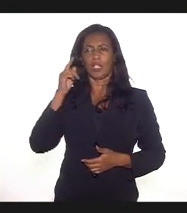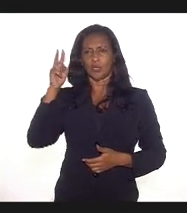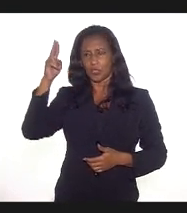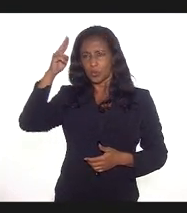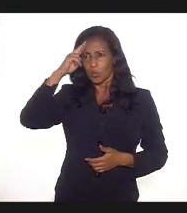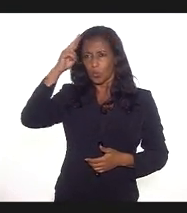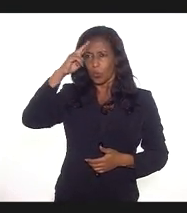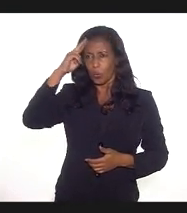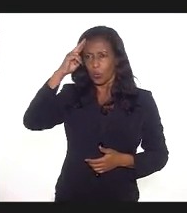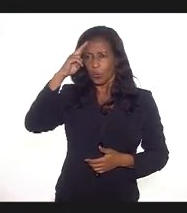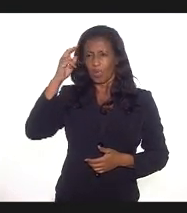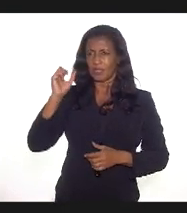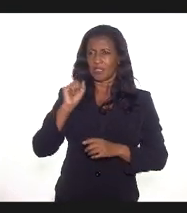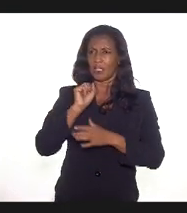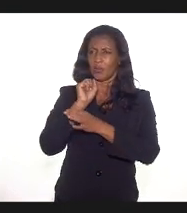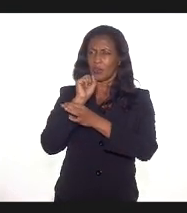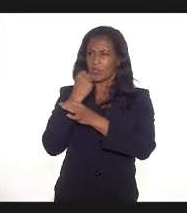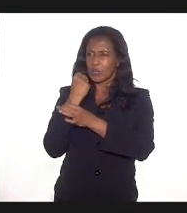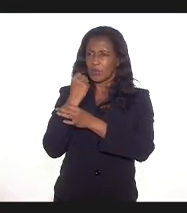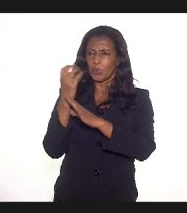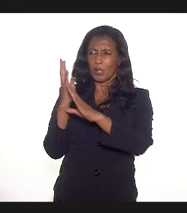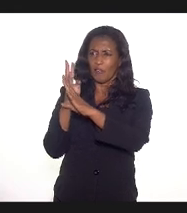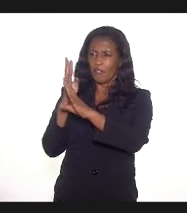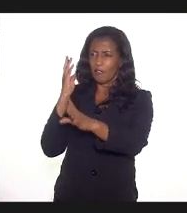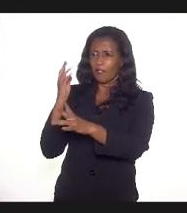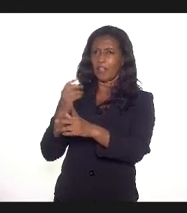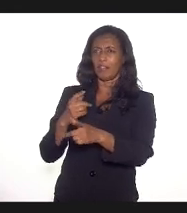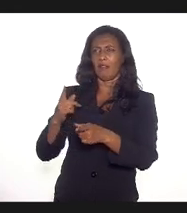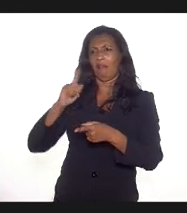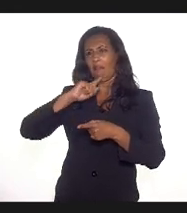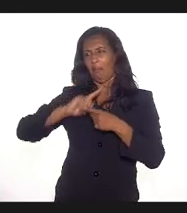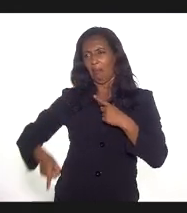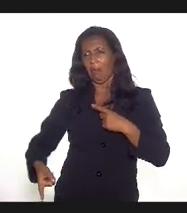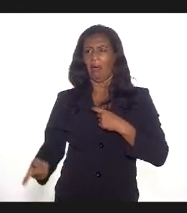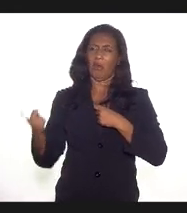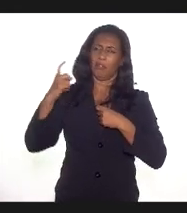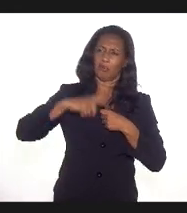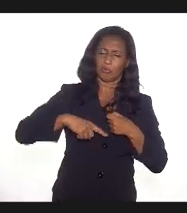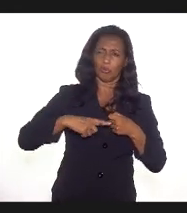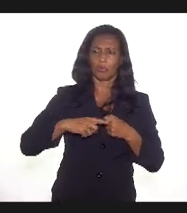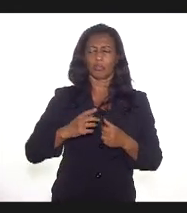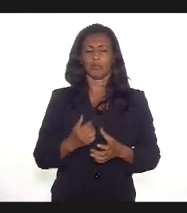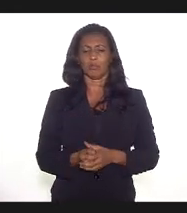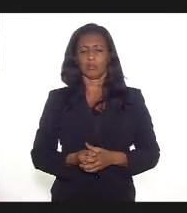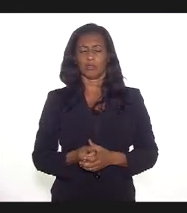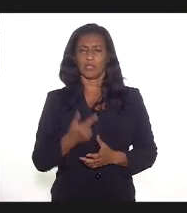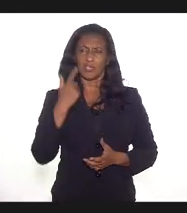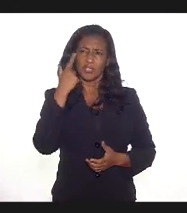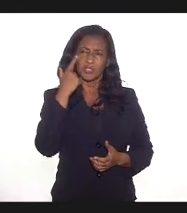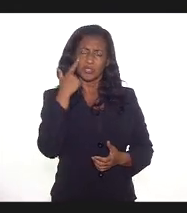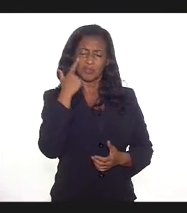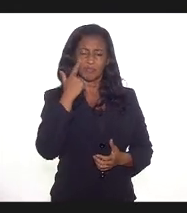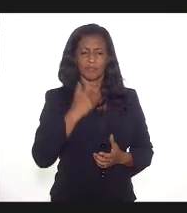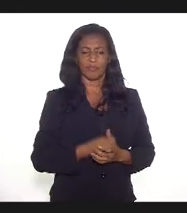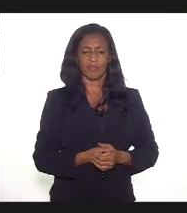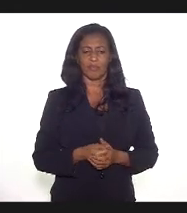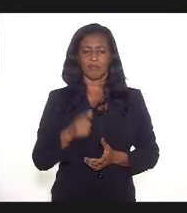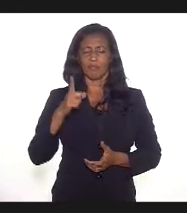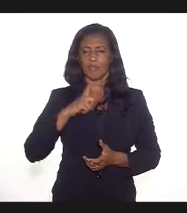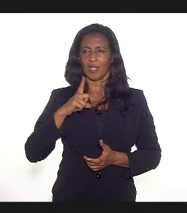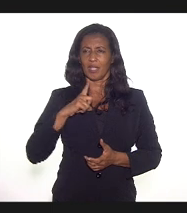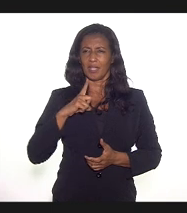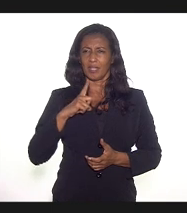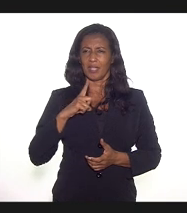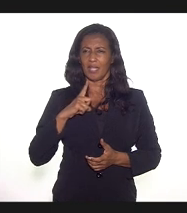segurança estava sendo todo vacinado, aí foram impedidos, aí voltaram, foram impedidos. E a gente vê que existe uma